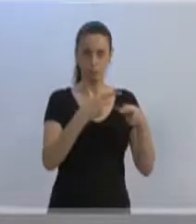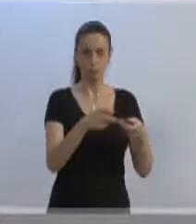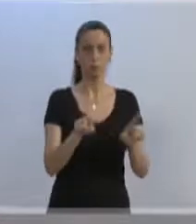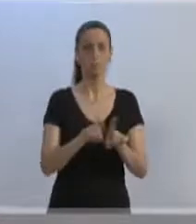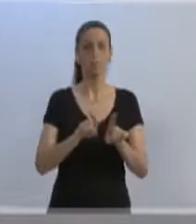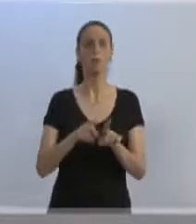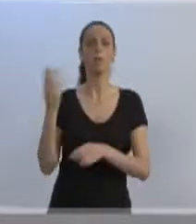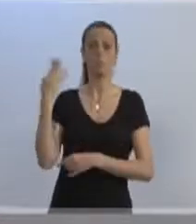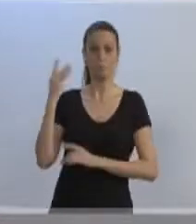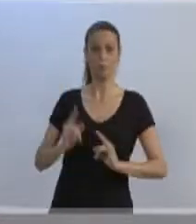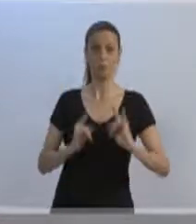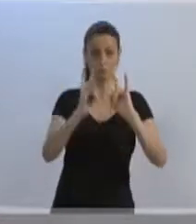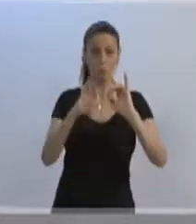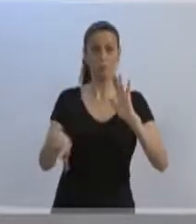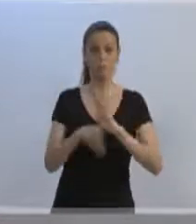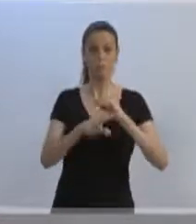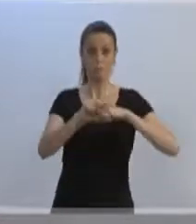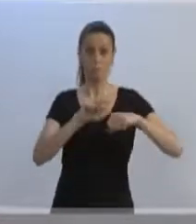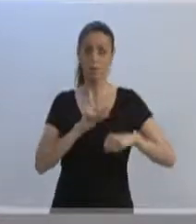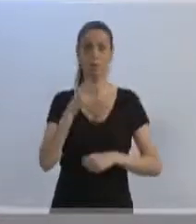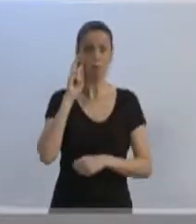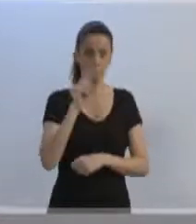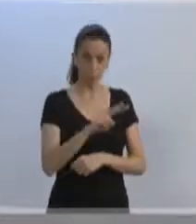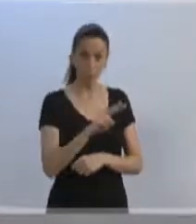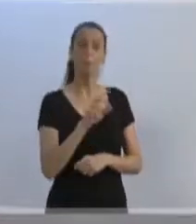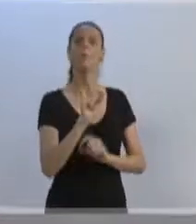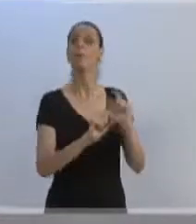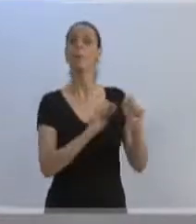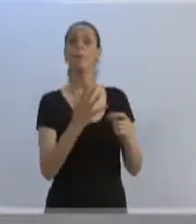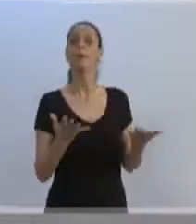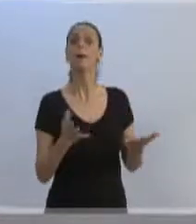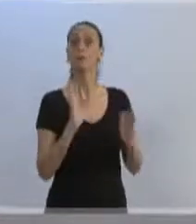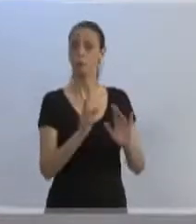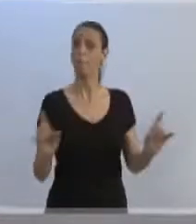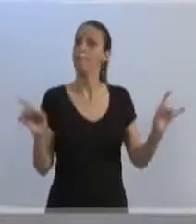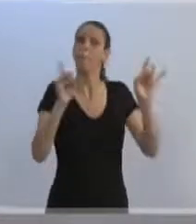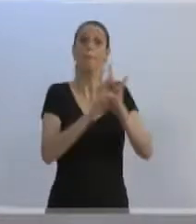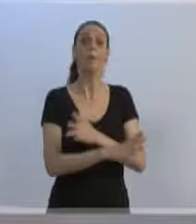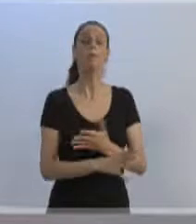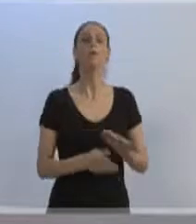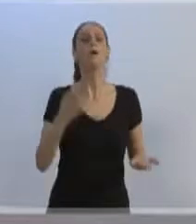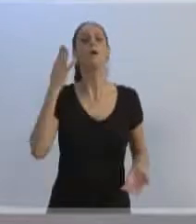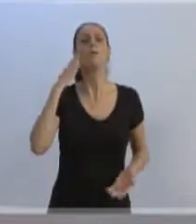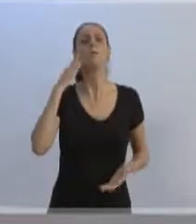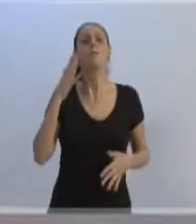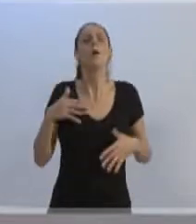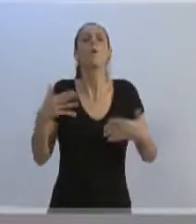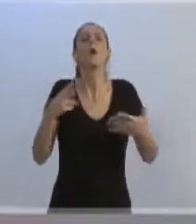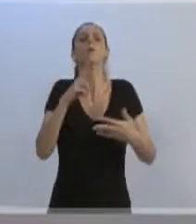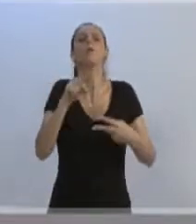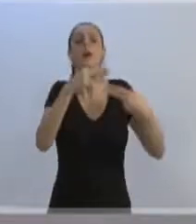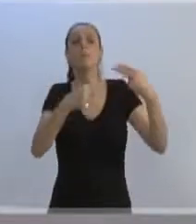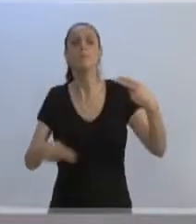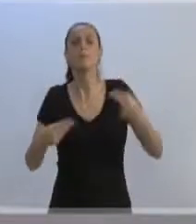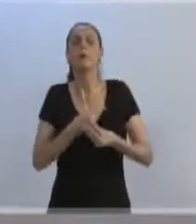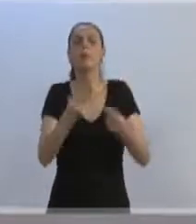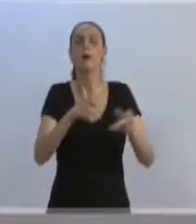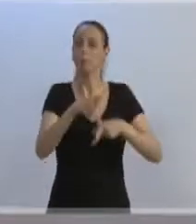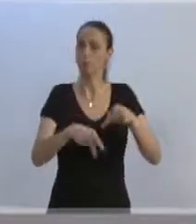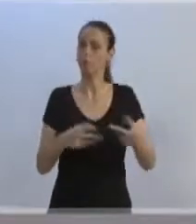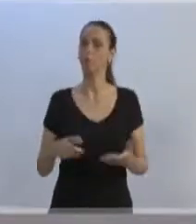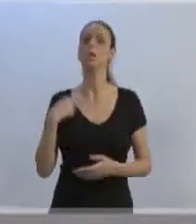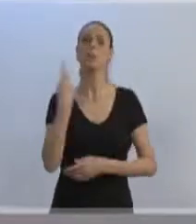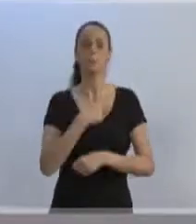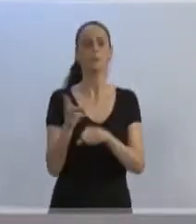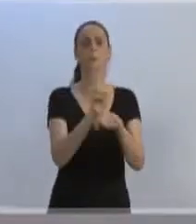o filme rendesse ao fim dela está lá tá tá lá o residencial fizer instalar prontinho acabado e eu quero saber quando é que vão inaugurar entre aquela população estamos